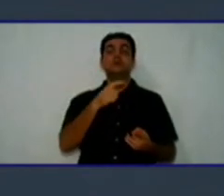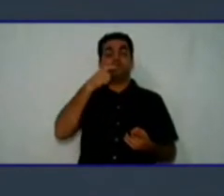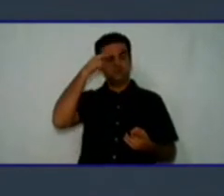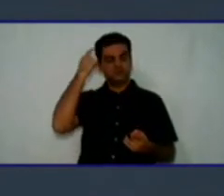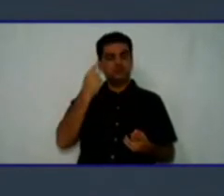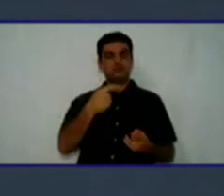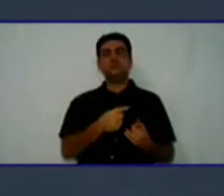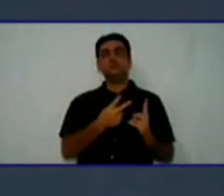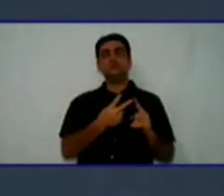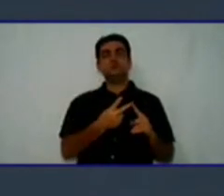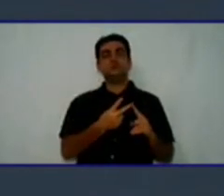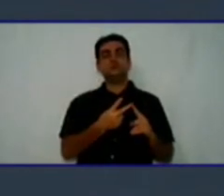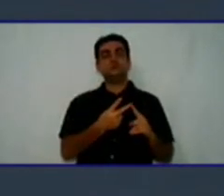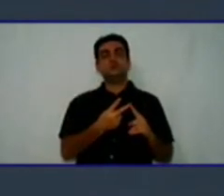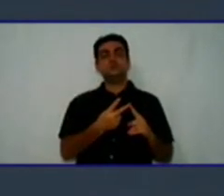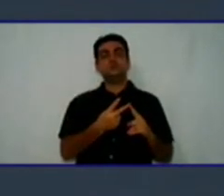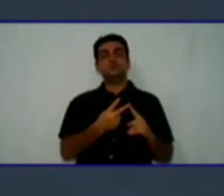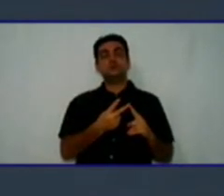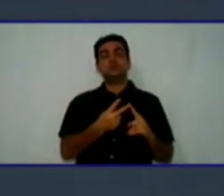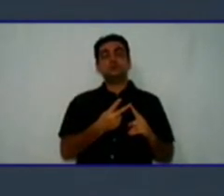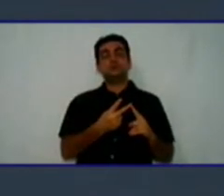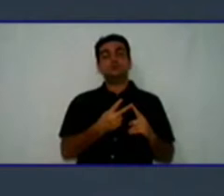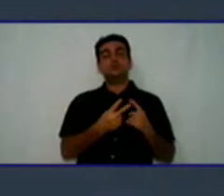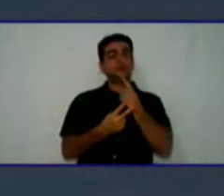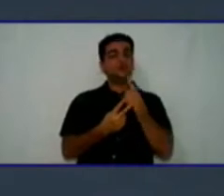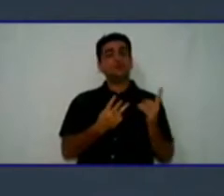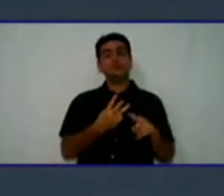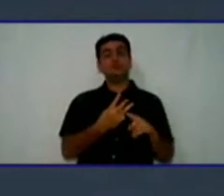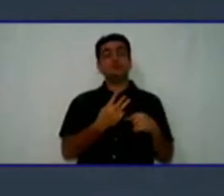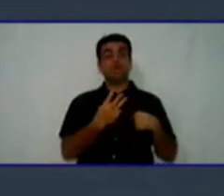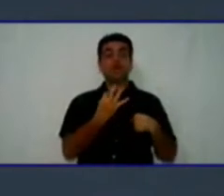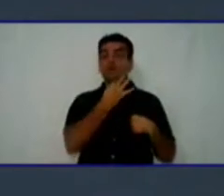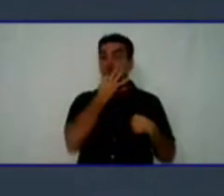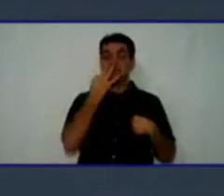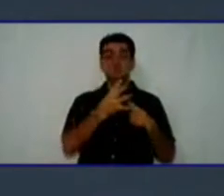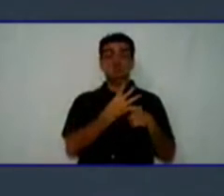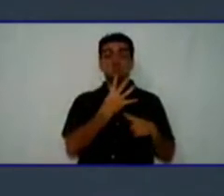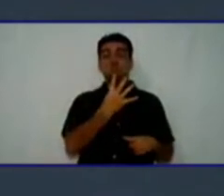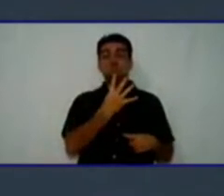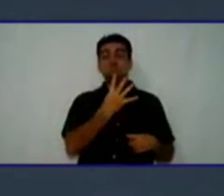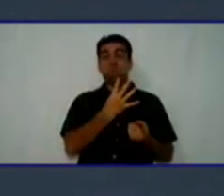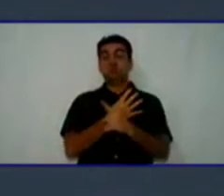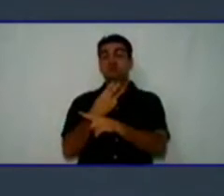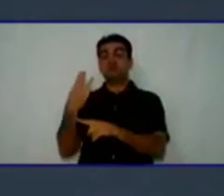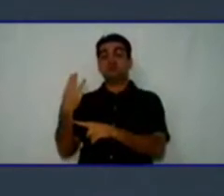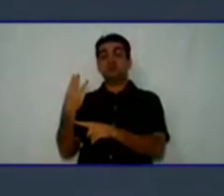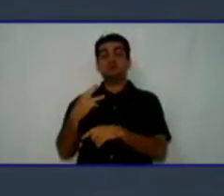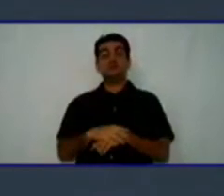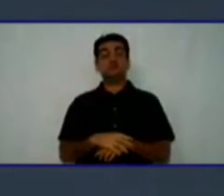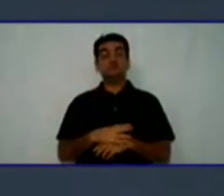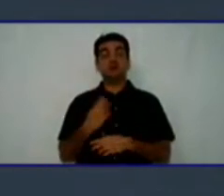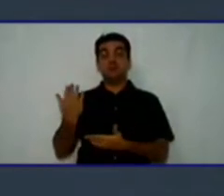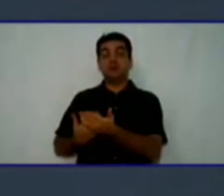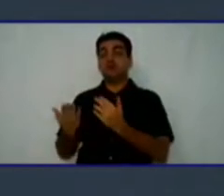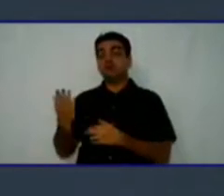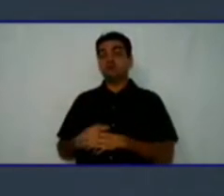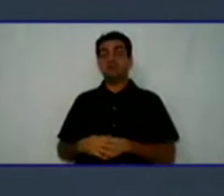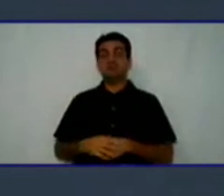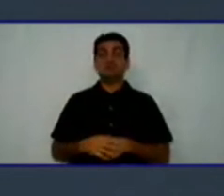Excelência, eminente presidente, o ministro Luiz Felipe Salomão e eu mesmo. Então, diante dessa, do que me pareceu